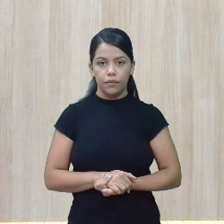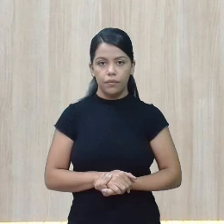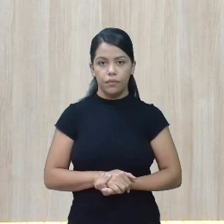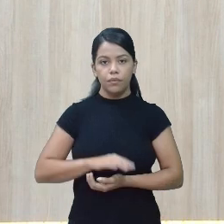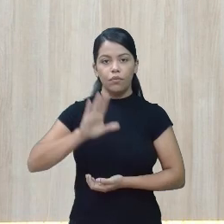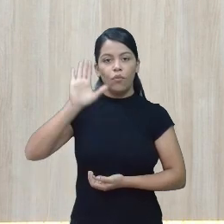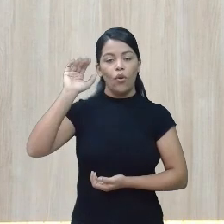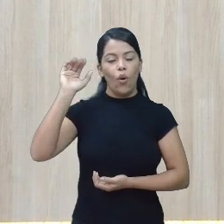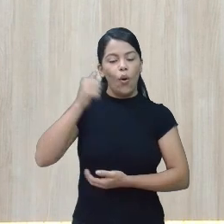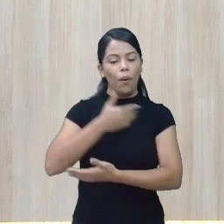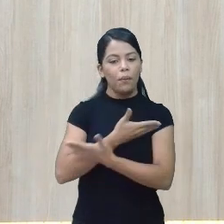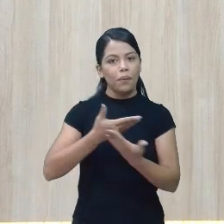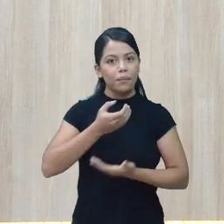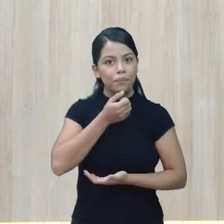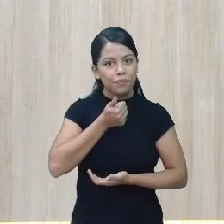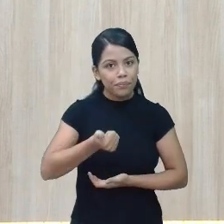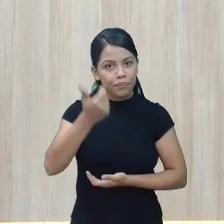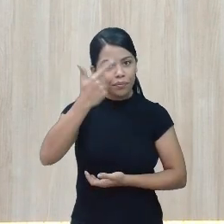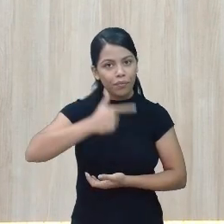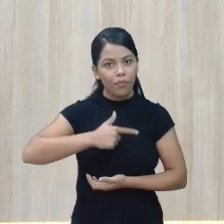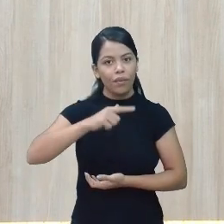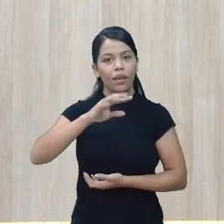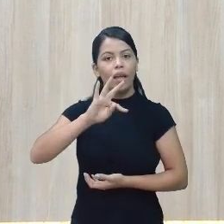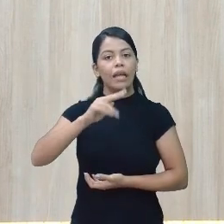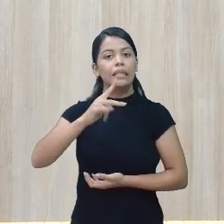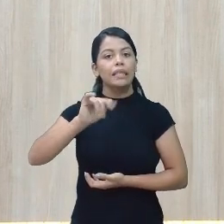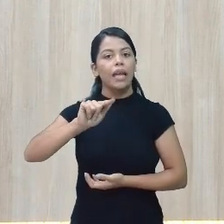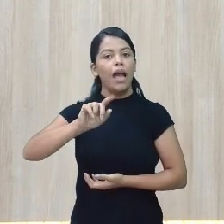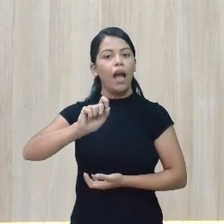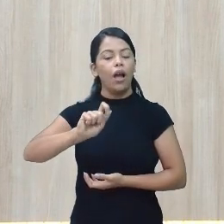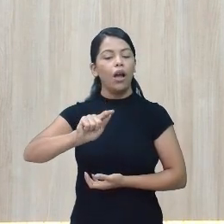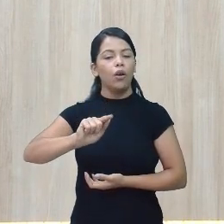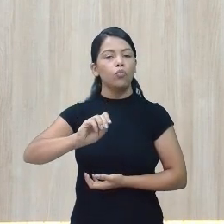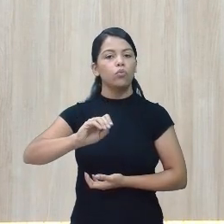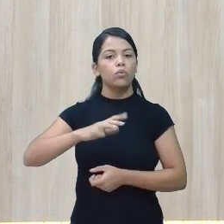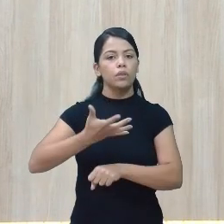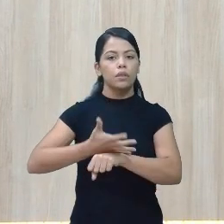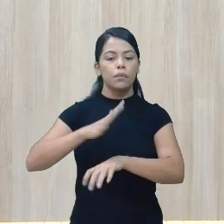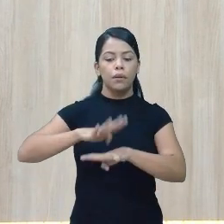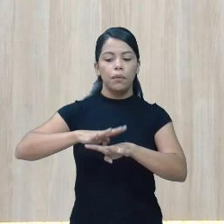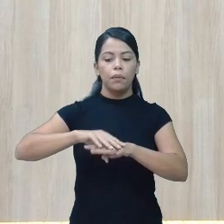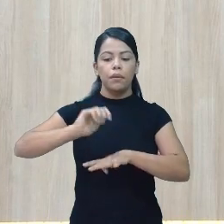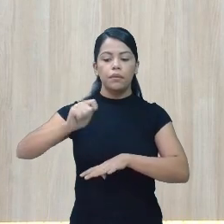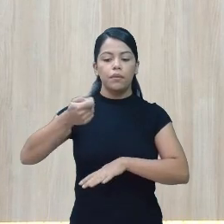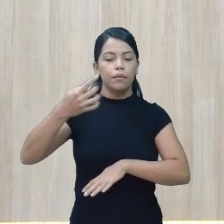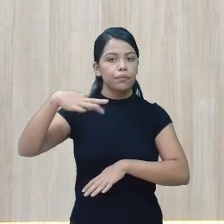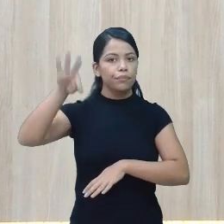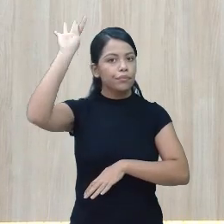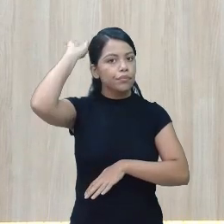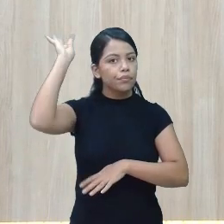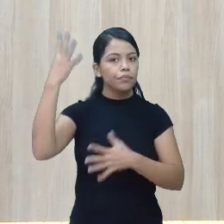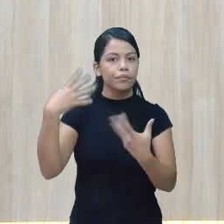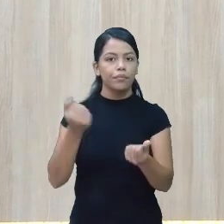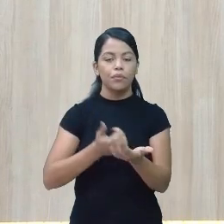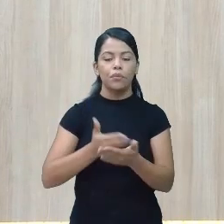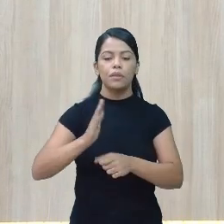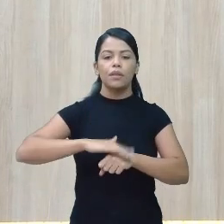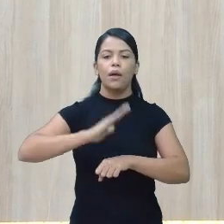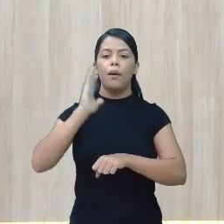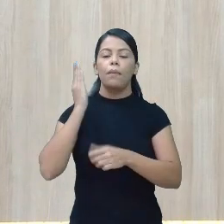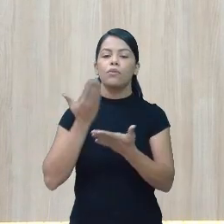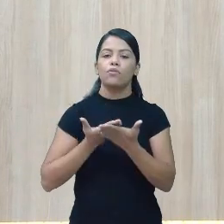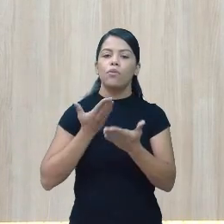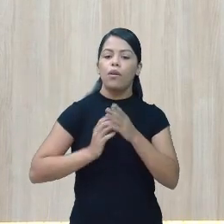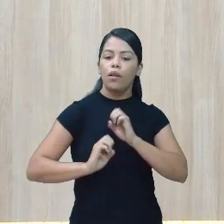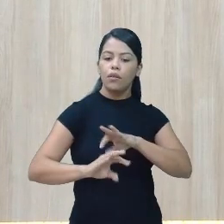Olá pessoal, tudo bem? Eu me chamo professor Tiago, de Matemática, e estamos iniciando mais uma aula da Escola Municipal para